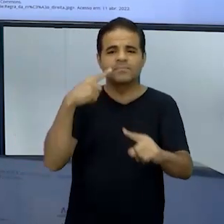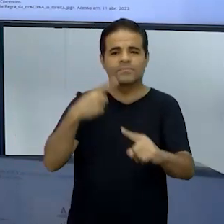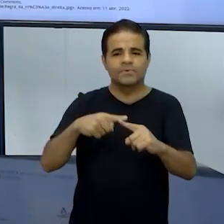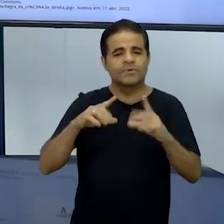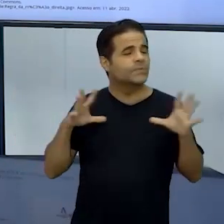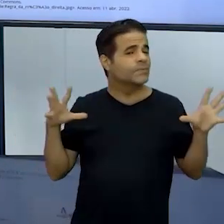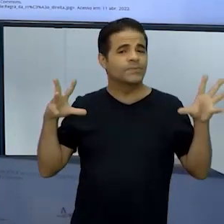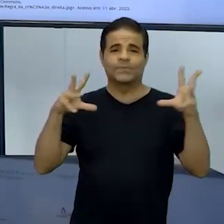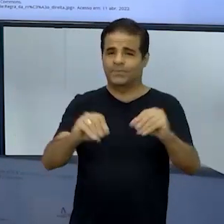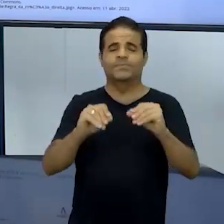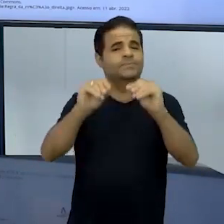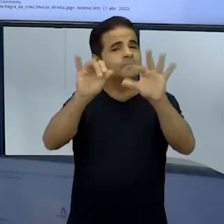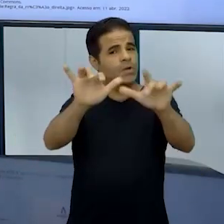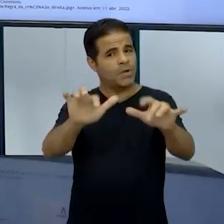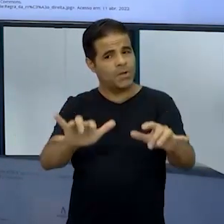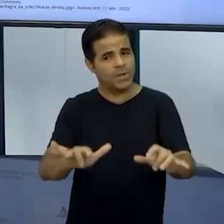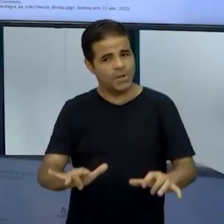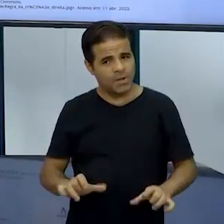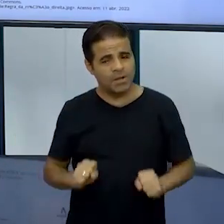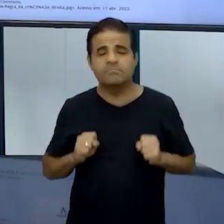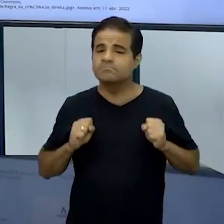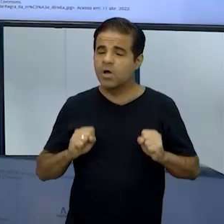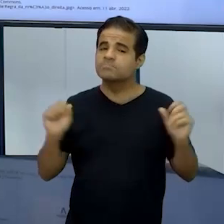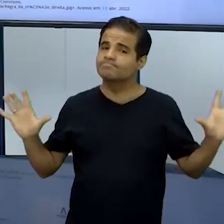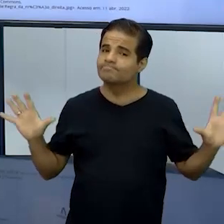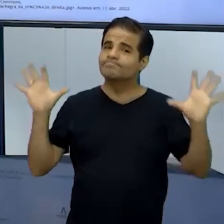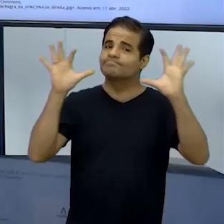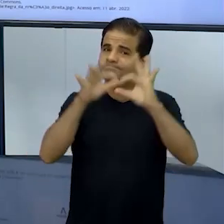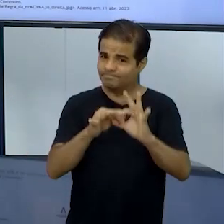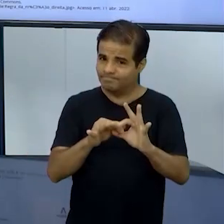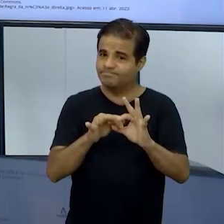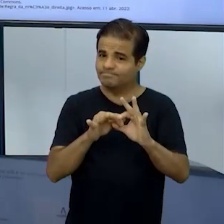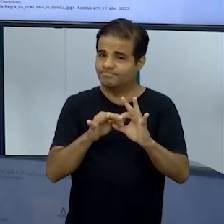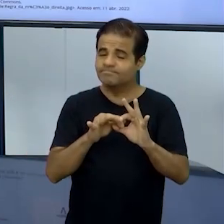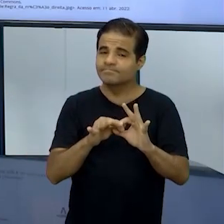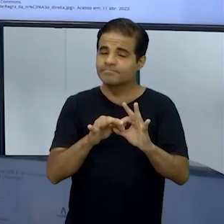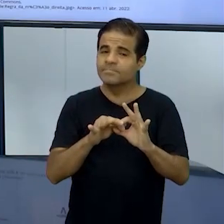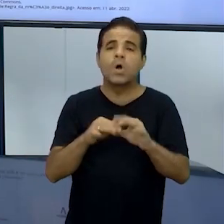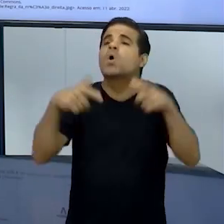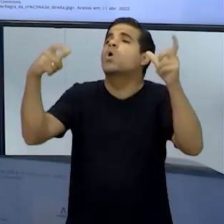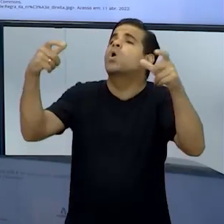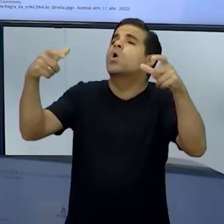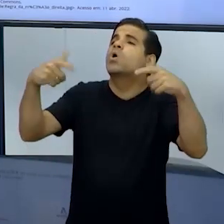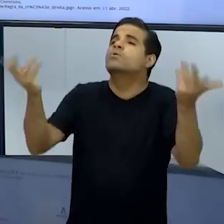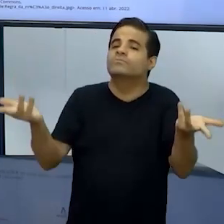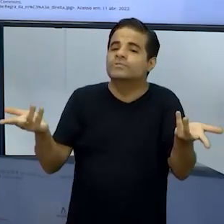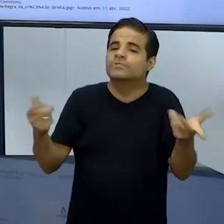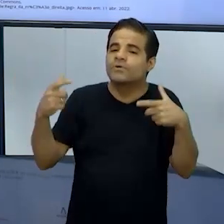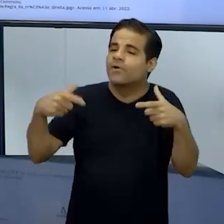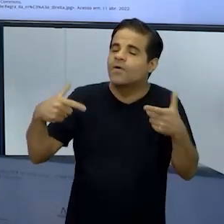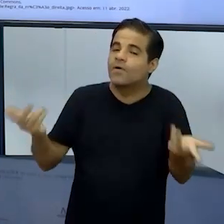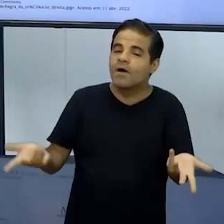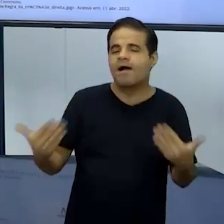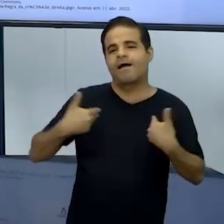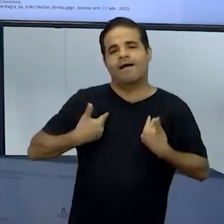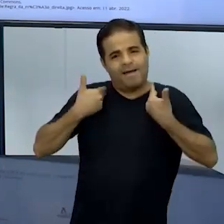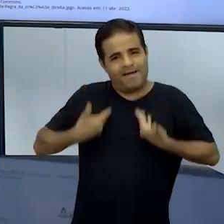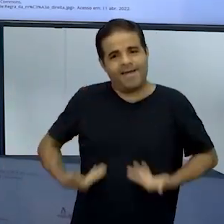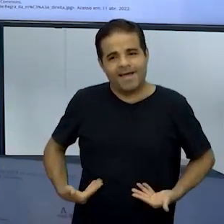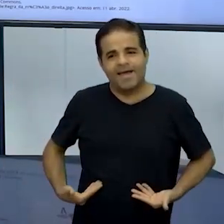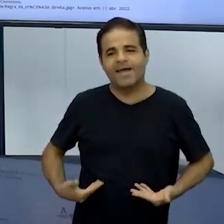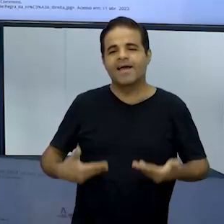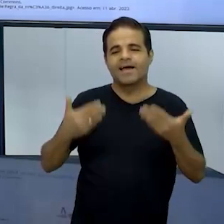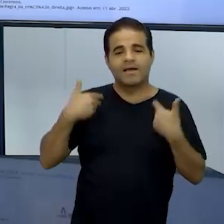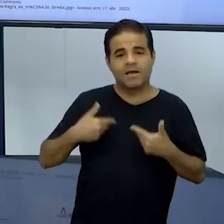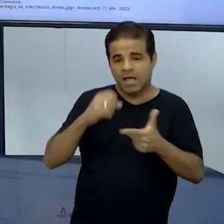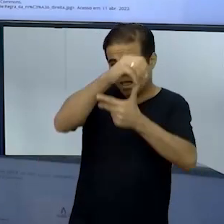que você está anotando pode ser o quê? Vinculado a cair aonde? Vai cair aonde? Vai cair no Enem. No Enem. Pode